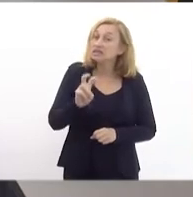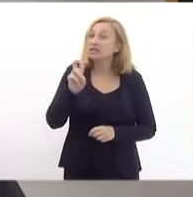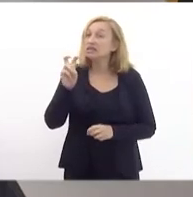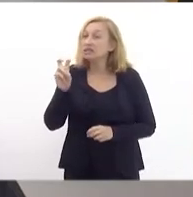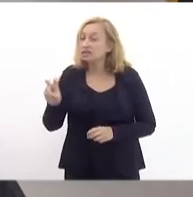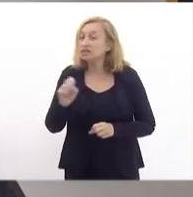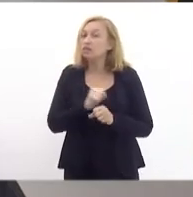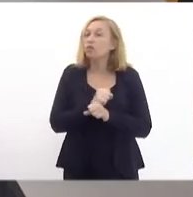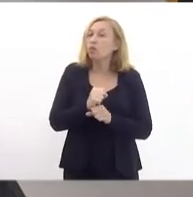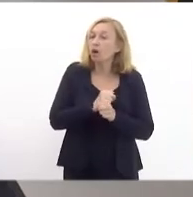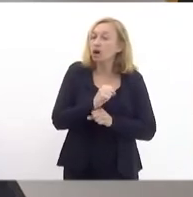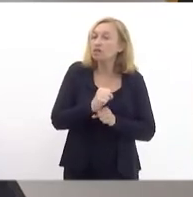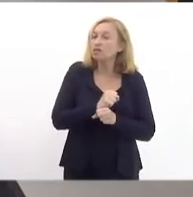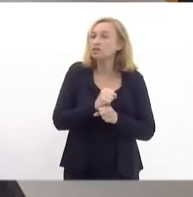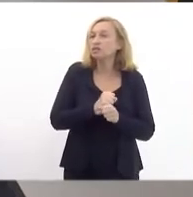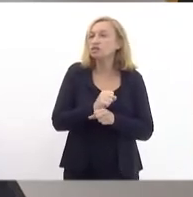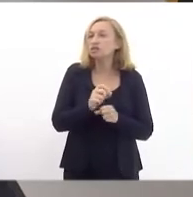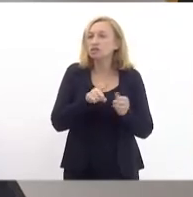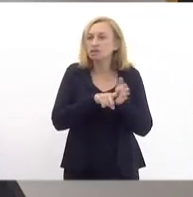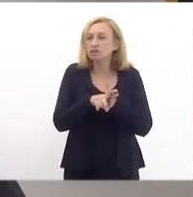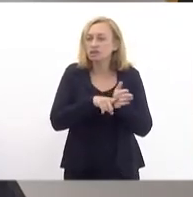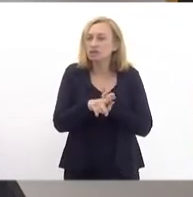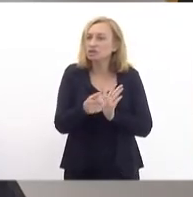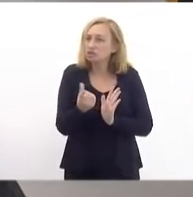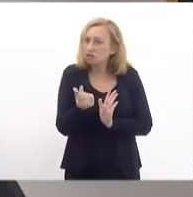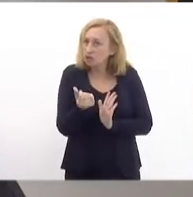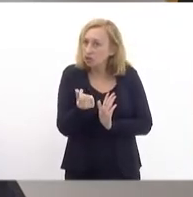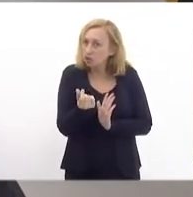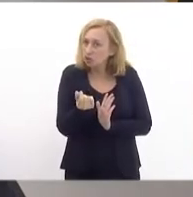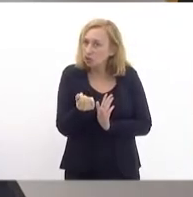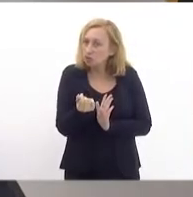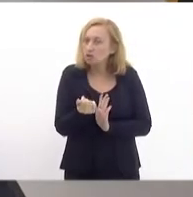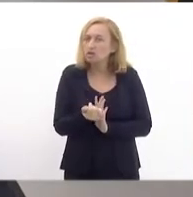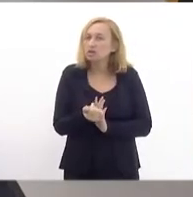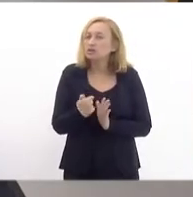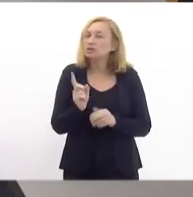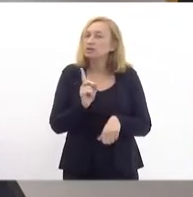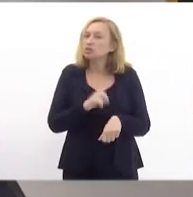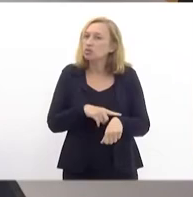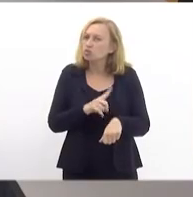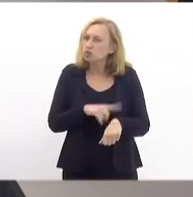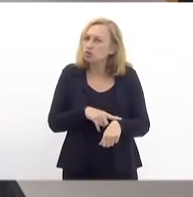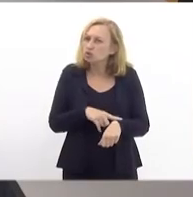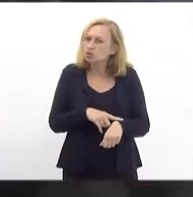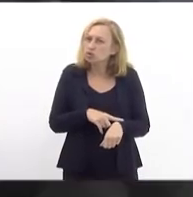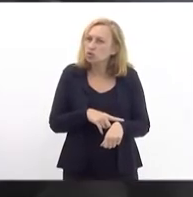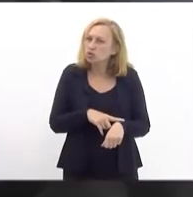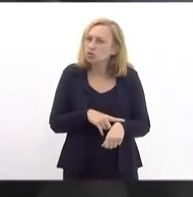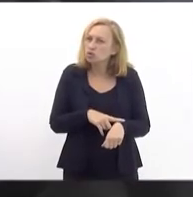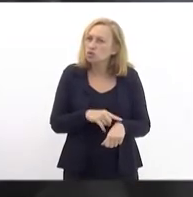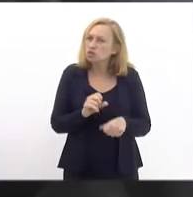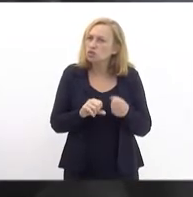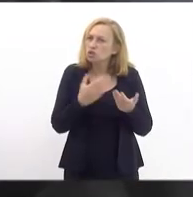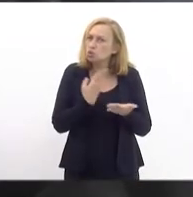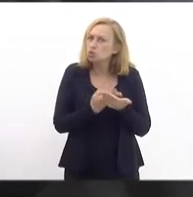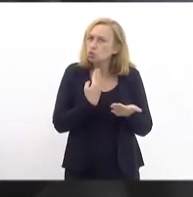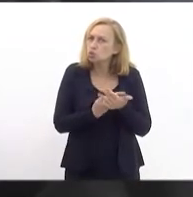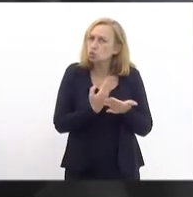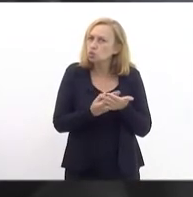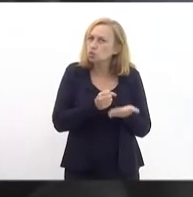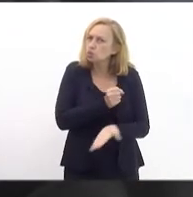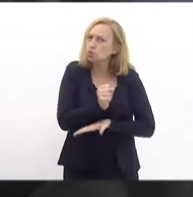revisão ordinária de tarifas, que aí, nesse momento, é que são feitos os estudos com